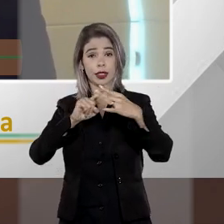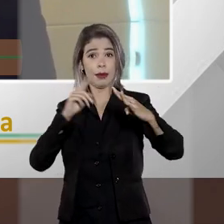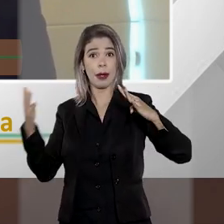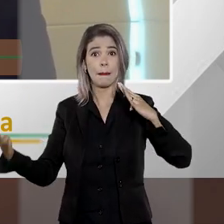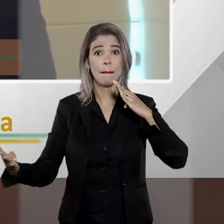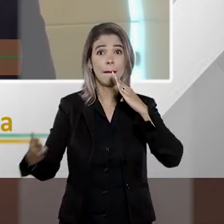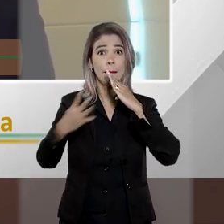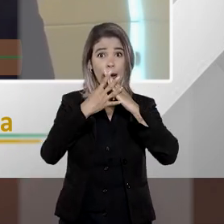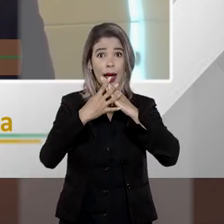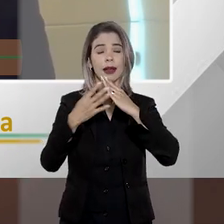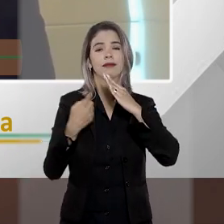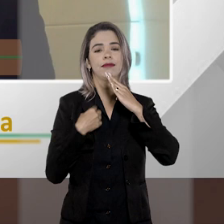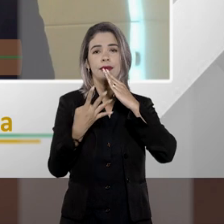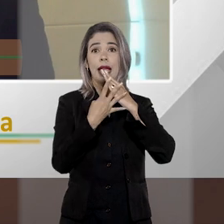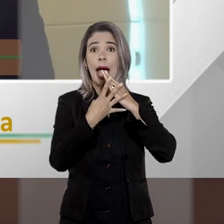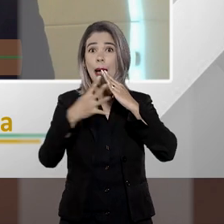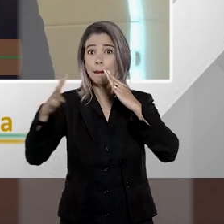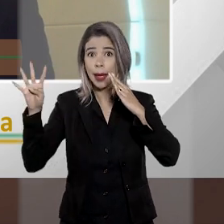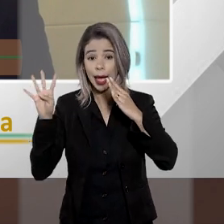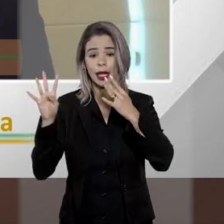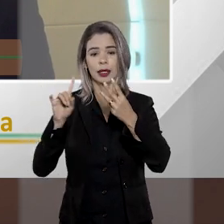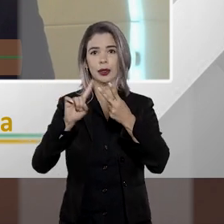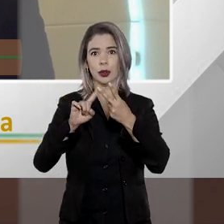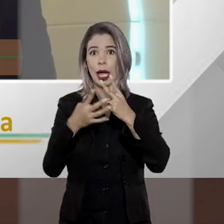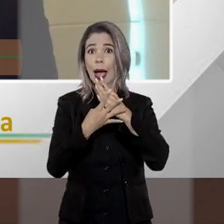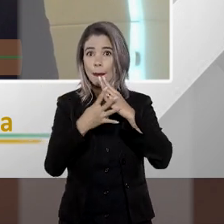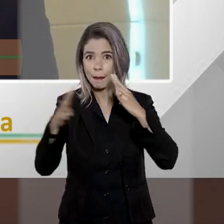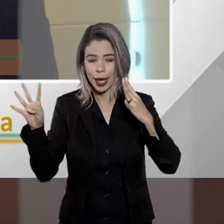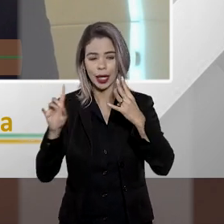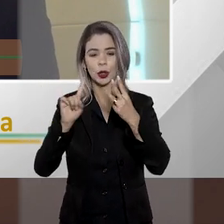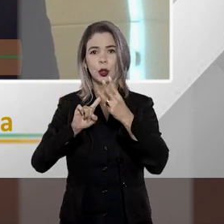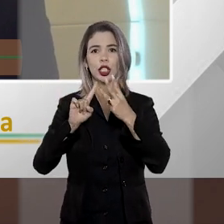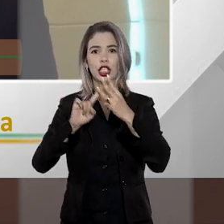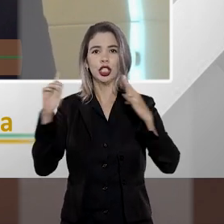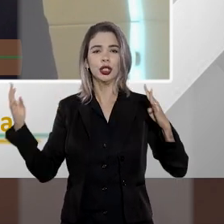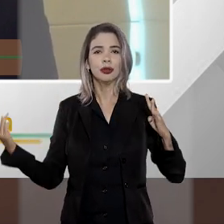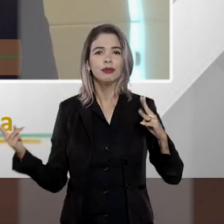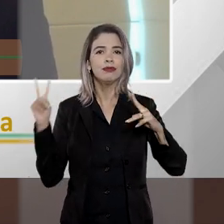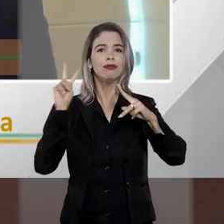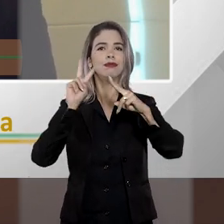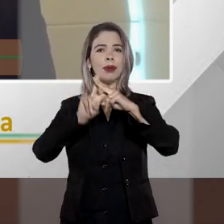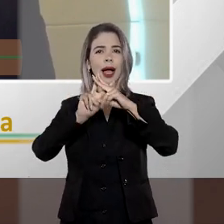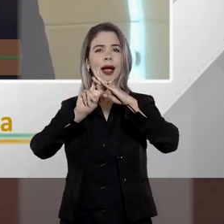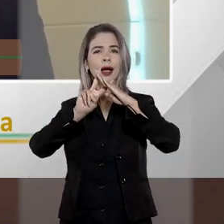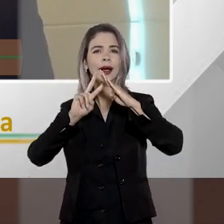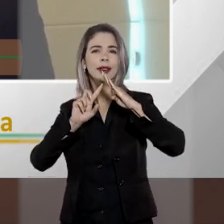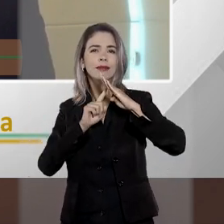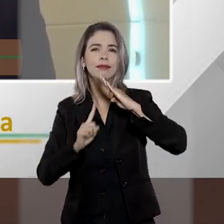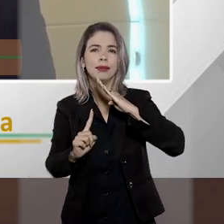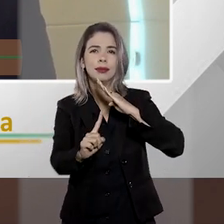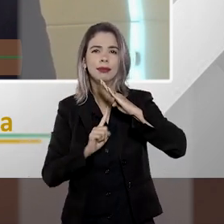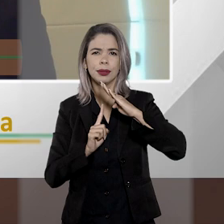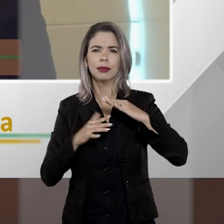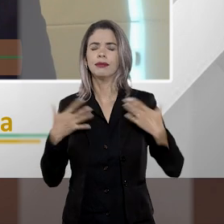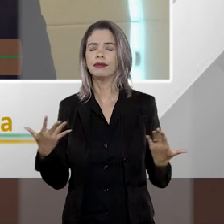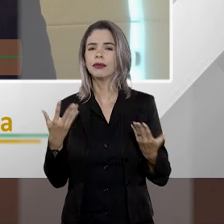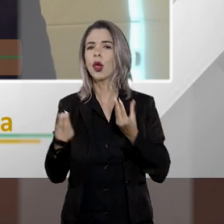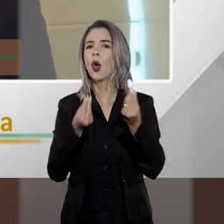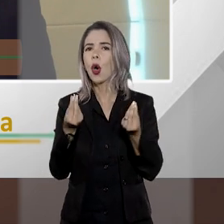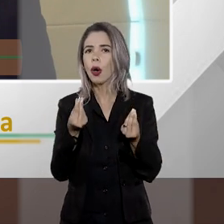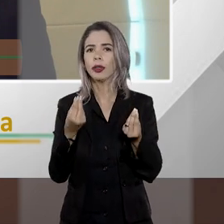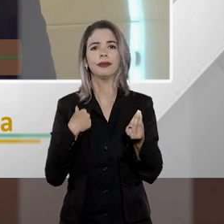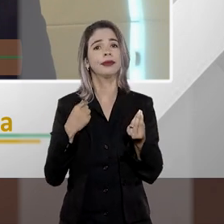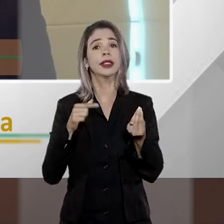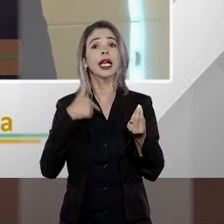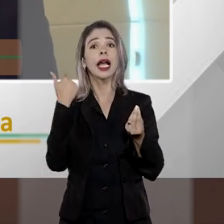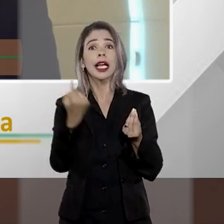fechado, regime semiaberto, regime aberto. Qual que é a lógica aqui da nossa legislação, da lei de execuções penais? Basicamente, trabalhar